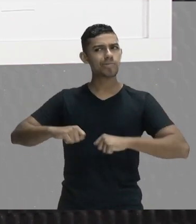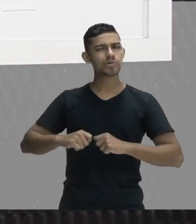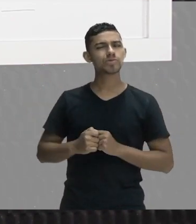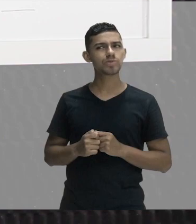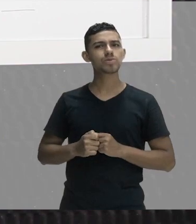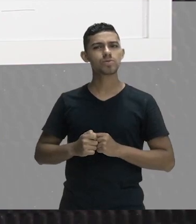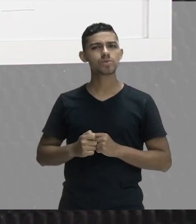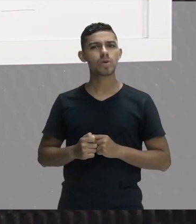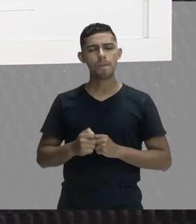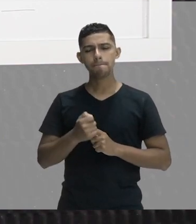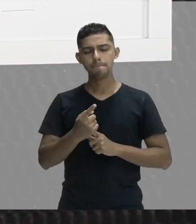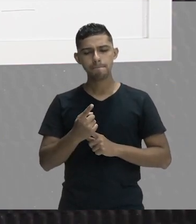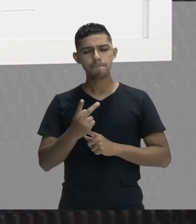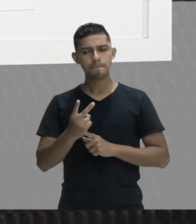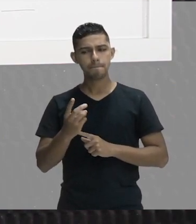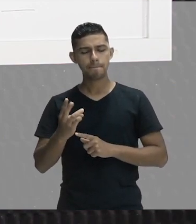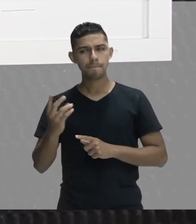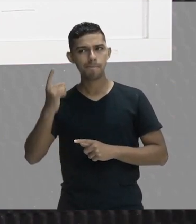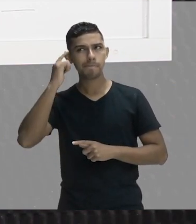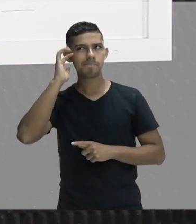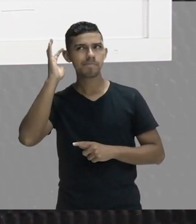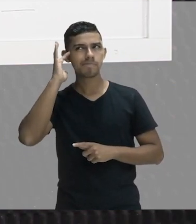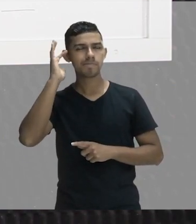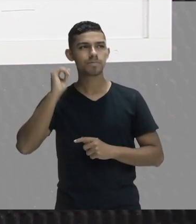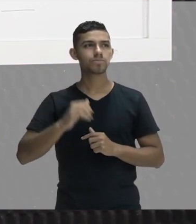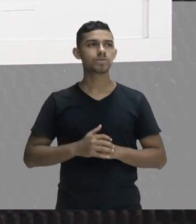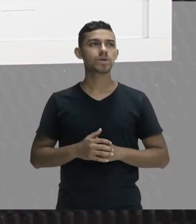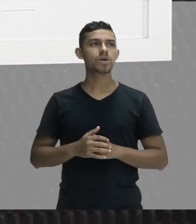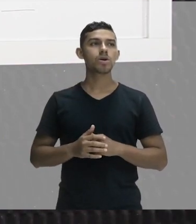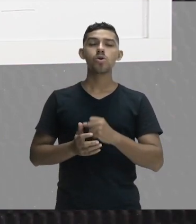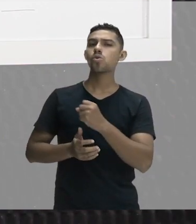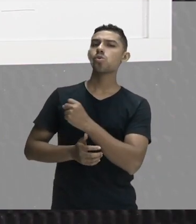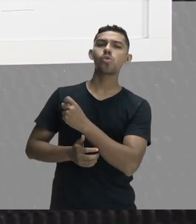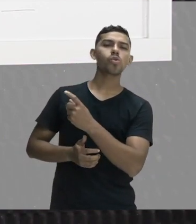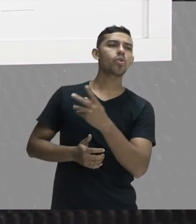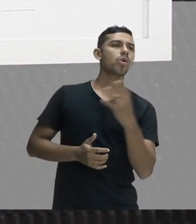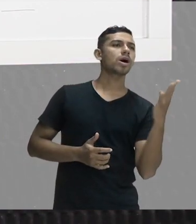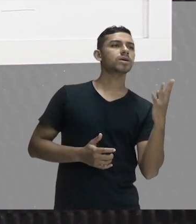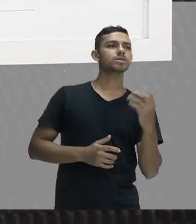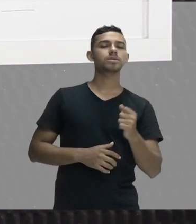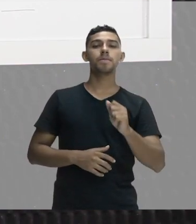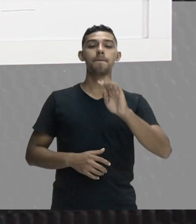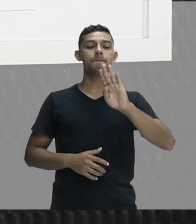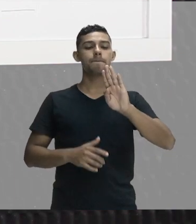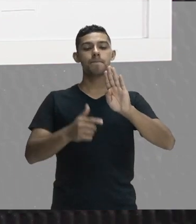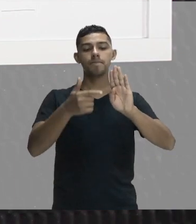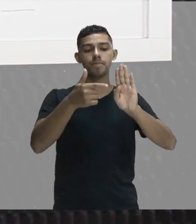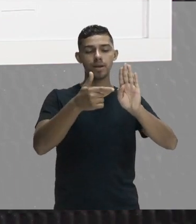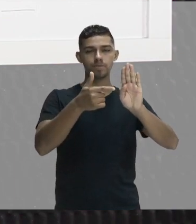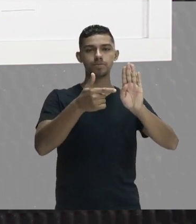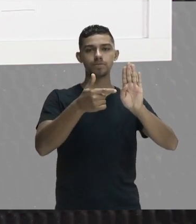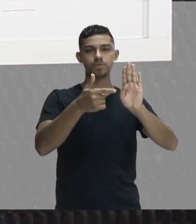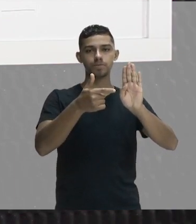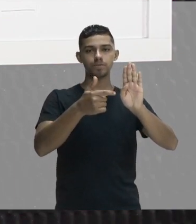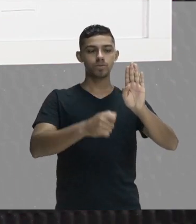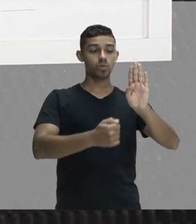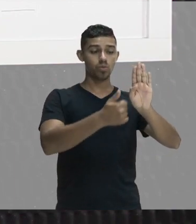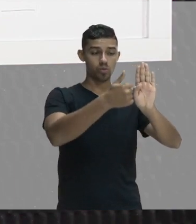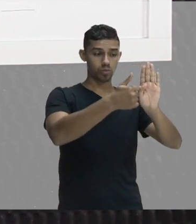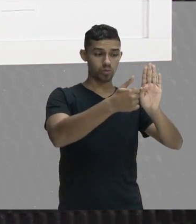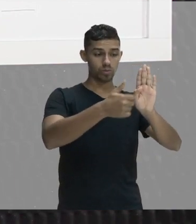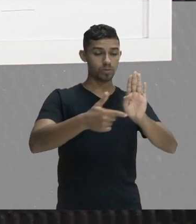cada coisa acontecer. Por exemplo, quantas bermudas ele tem? Ele tem 2 bermudas. Então,